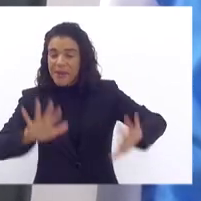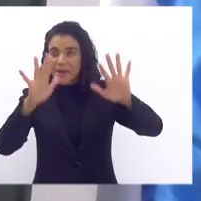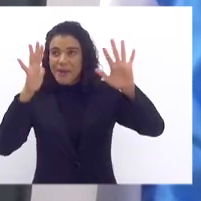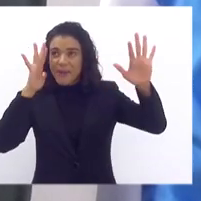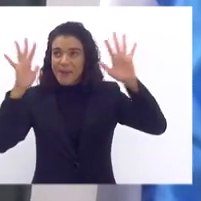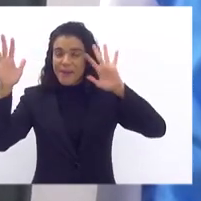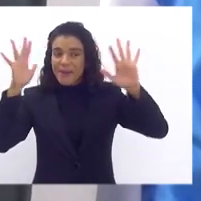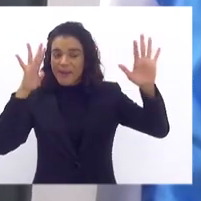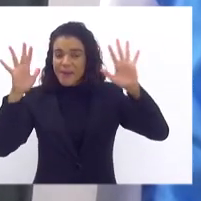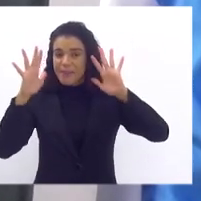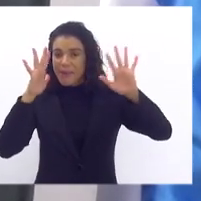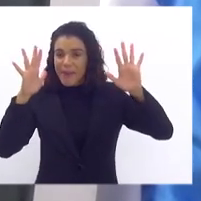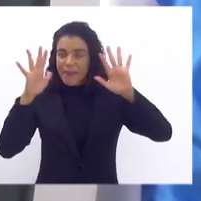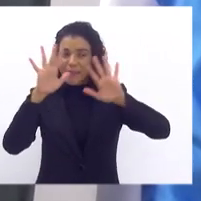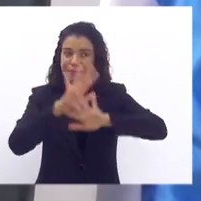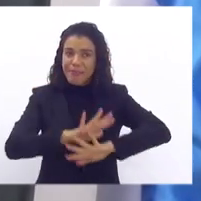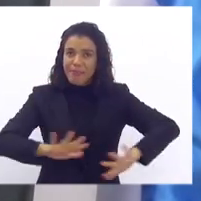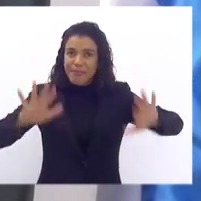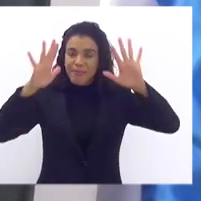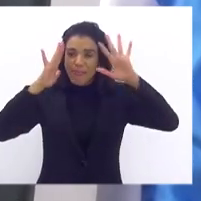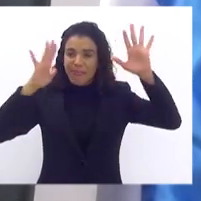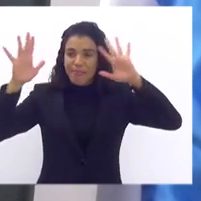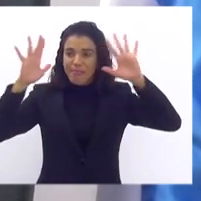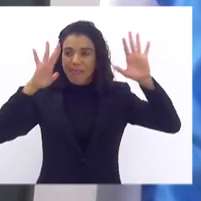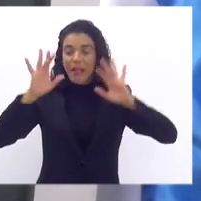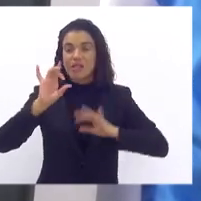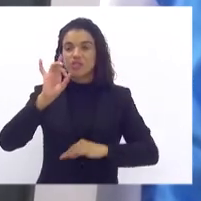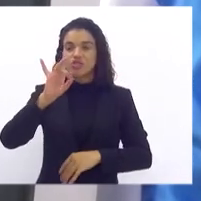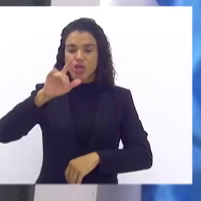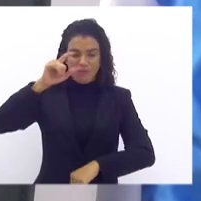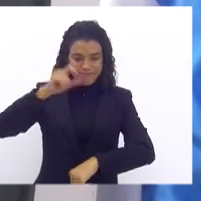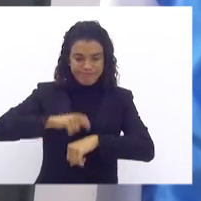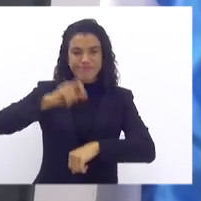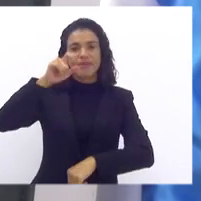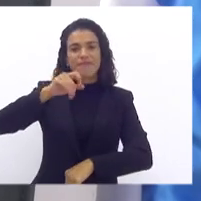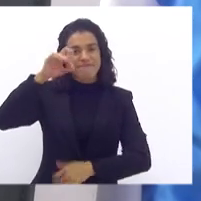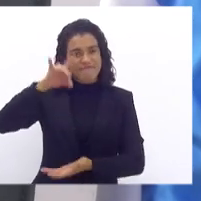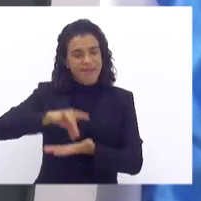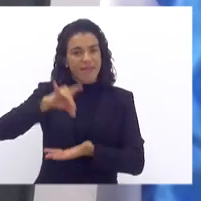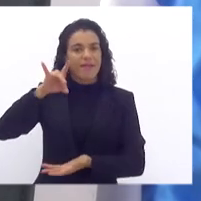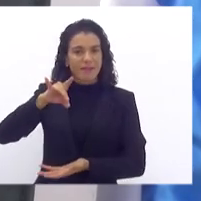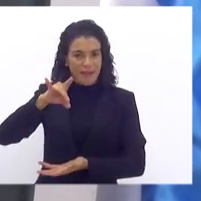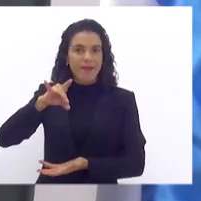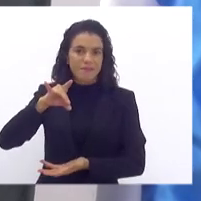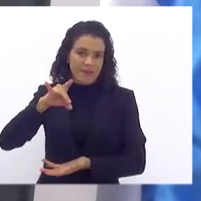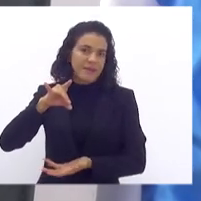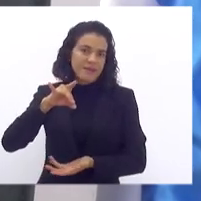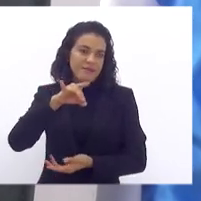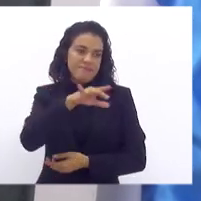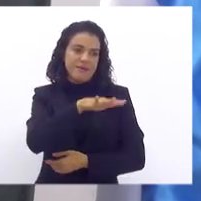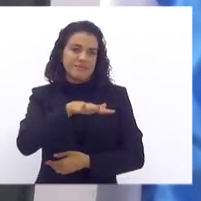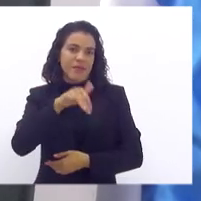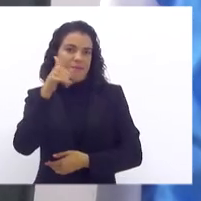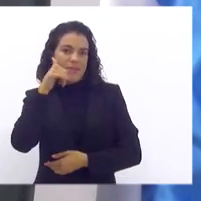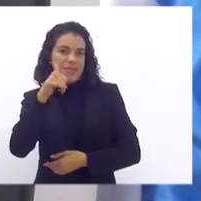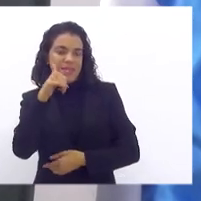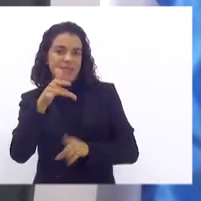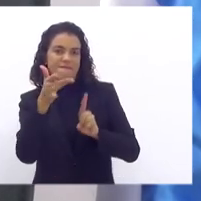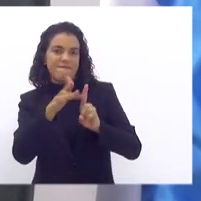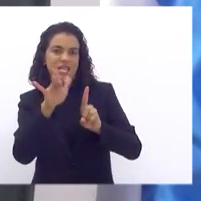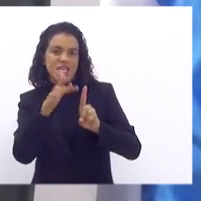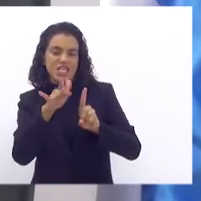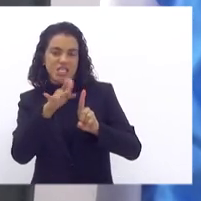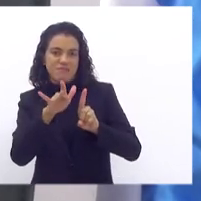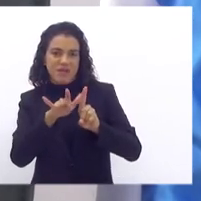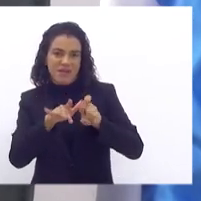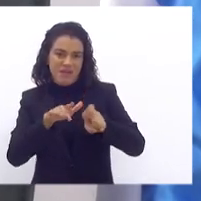estamos falando em tese, então, só foi verbalizado verdadeiramente aquela jovem como vítima a